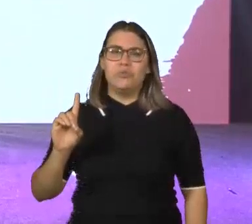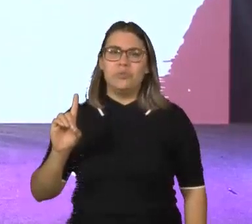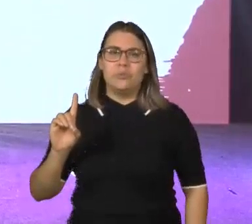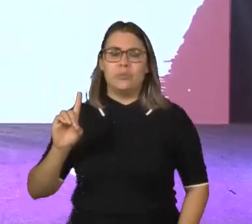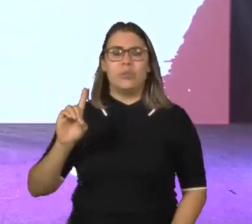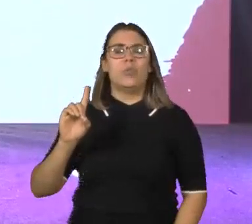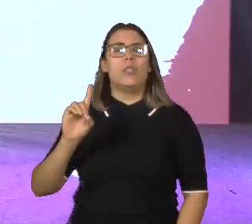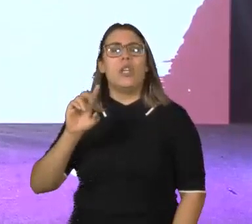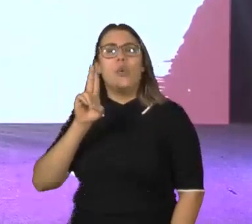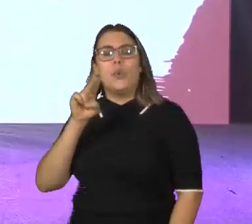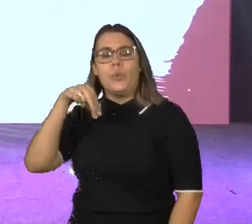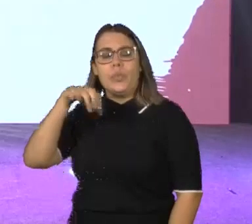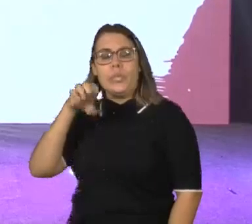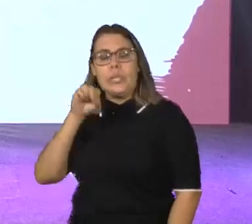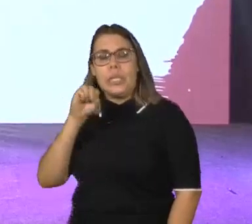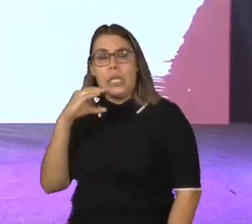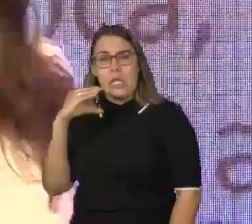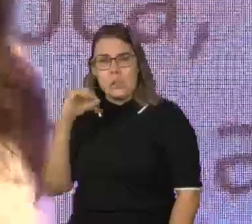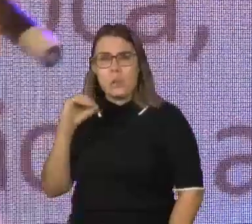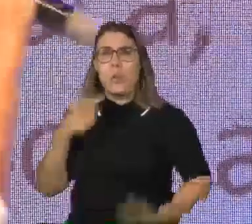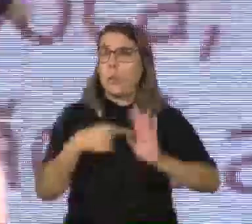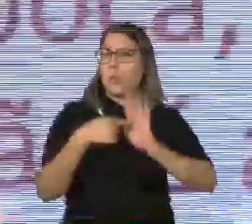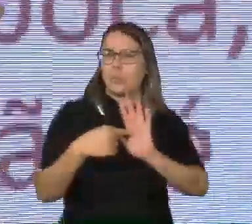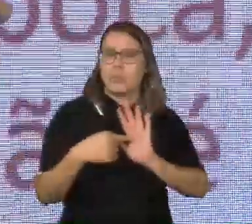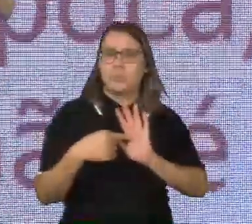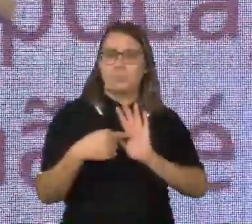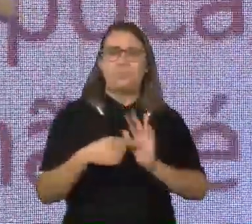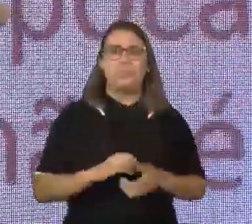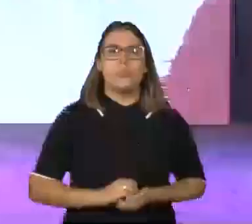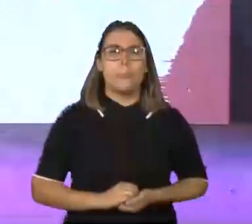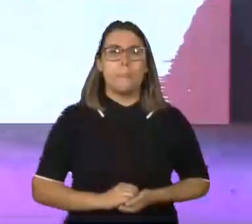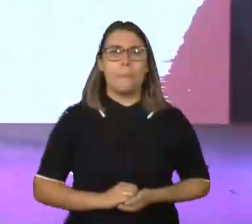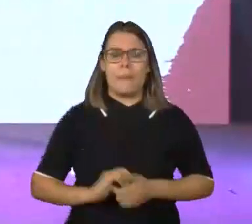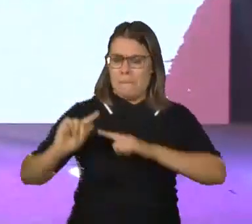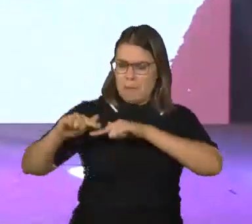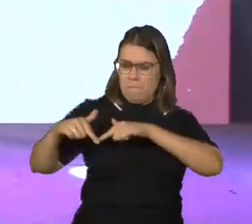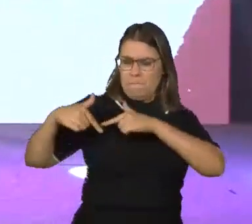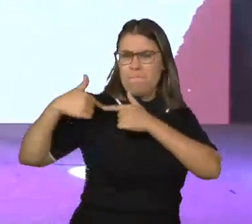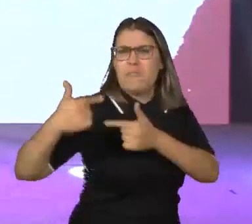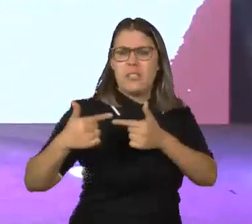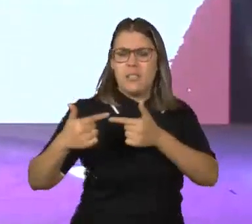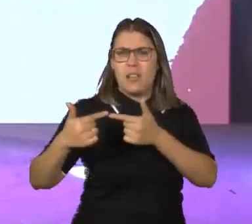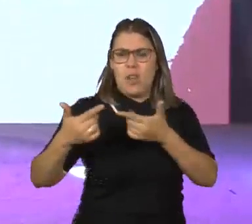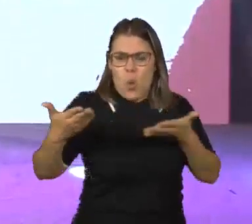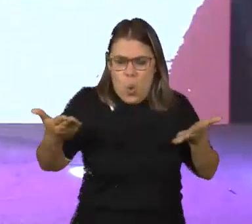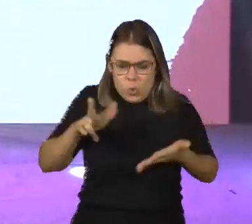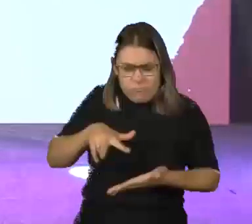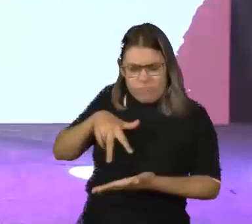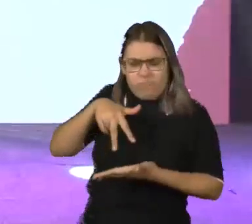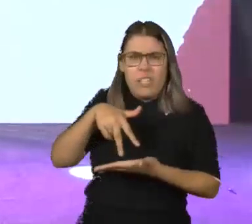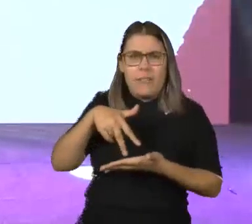no relatório de 2020, agora, em junho. Para enfrentar os desafios da nossa época,